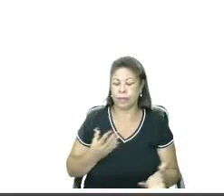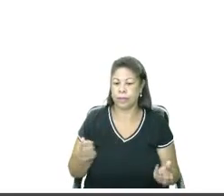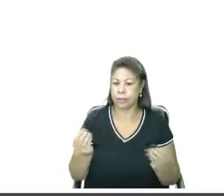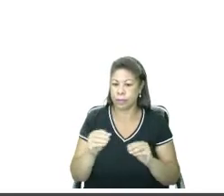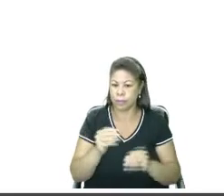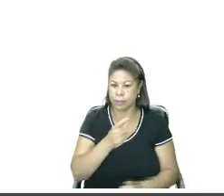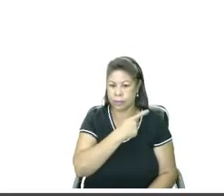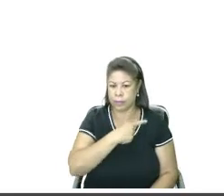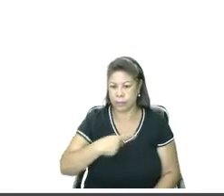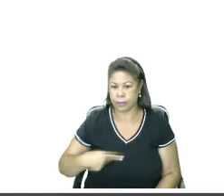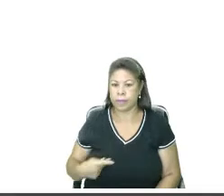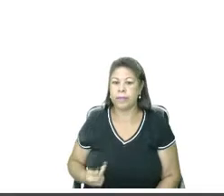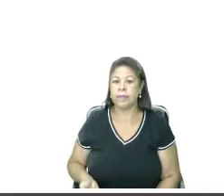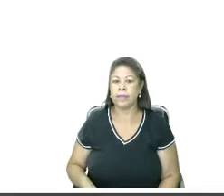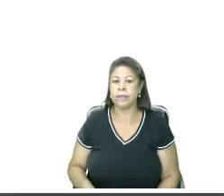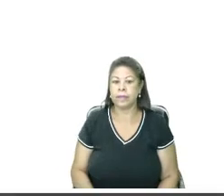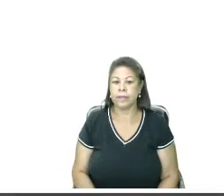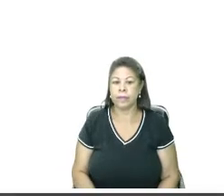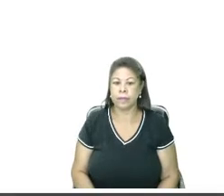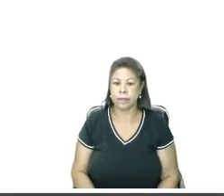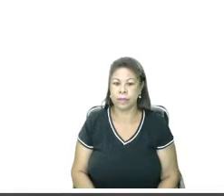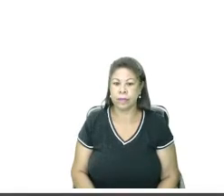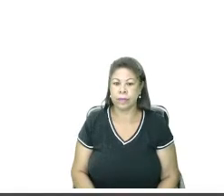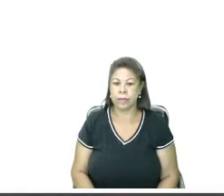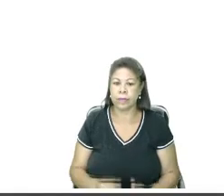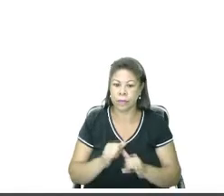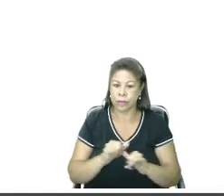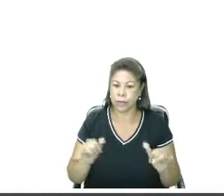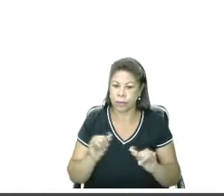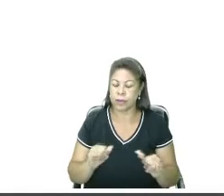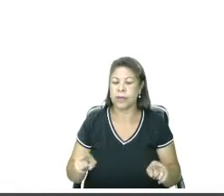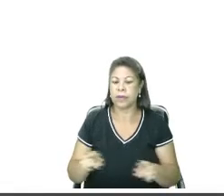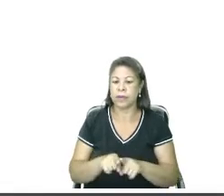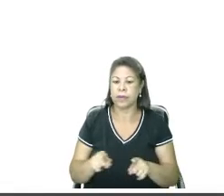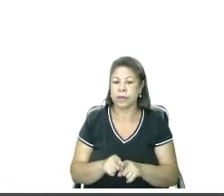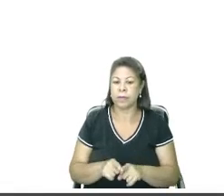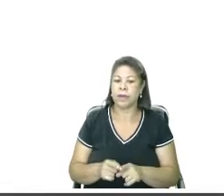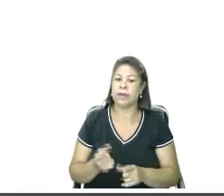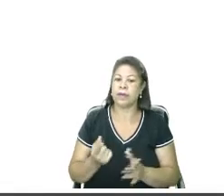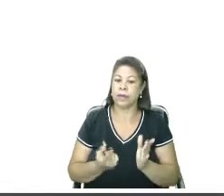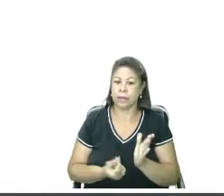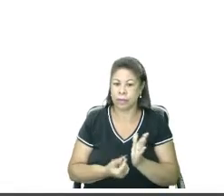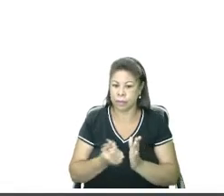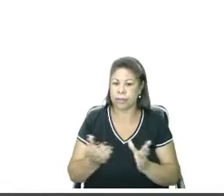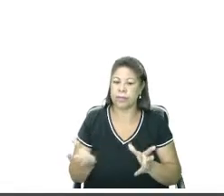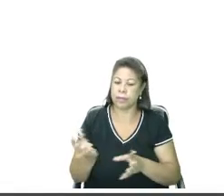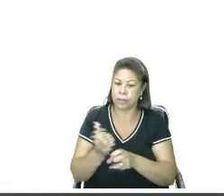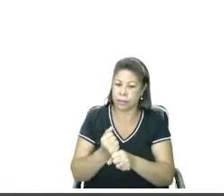presidente, e os dados do Plano Municipal de Saúde vigente